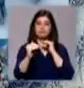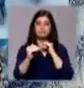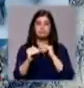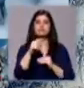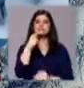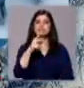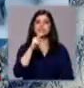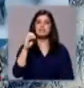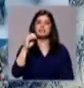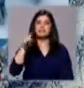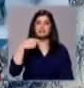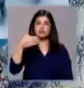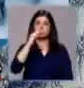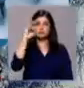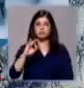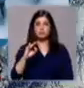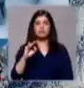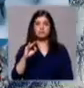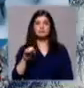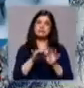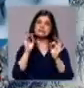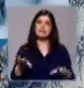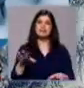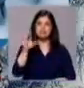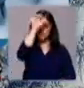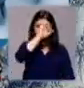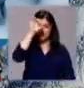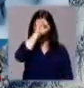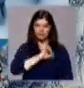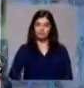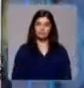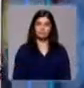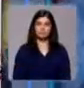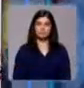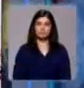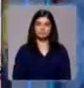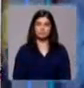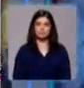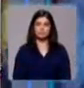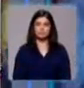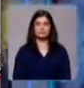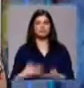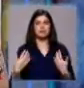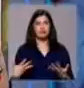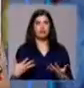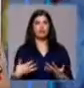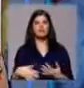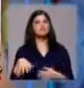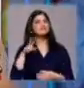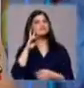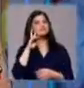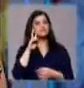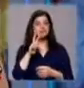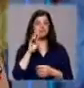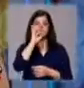30,7 por cento idêntico ao do primeiro mês deste ano adianta olhar para o resultado do